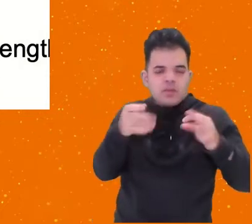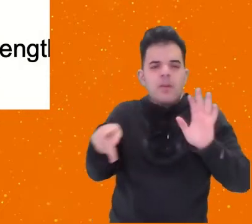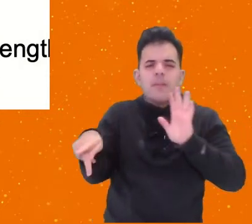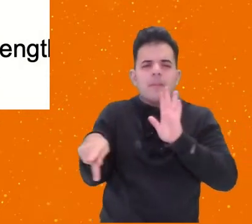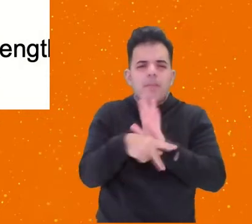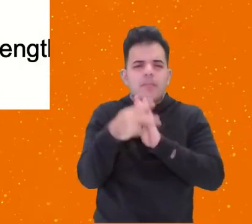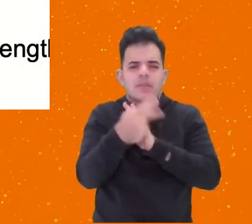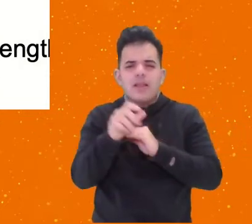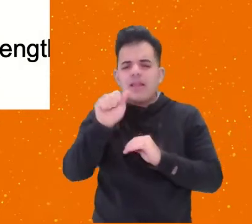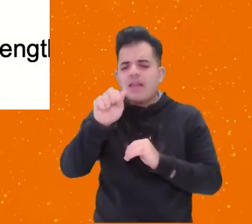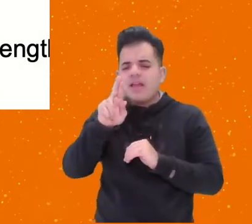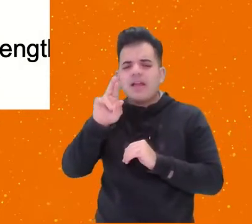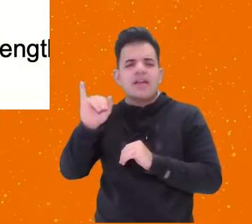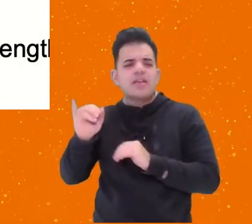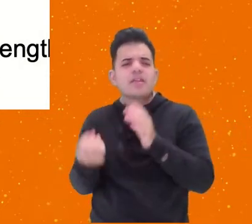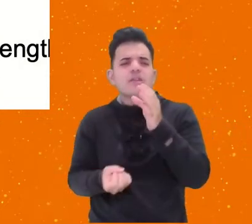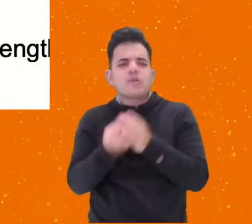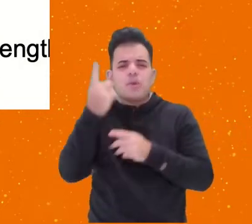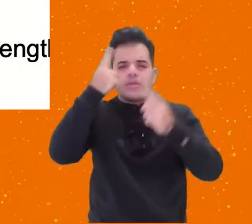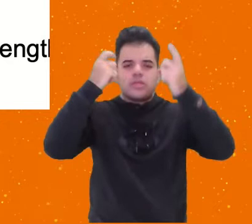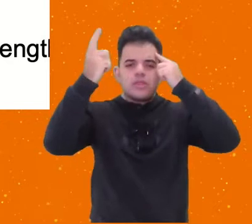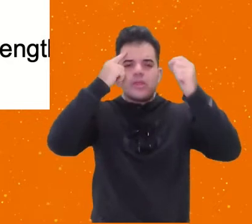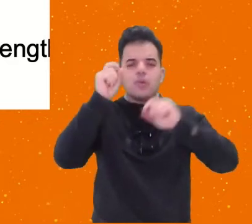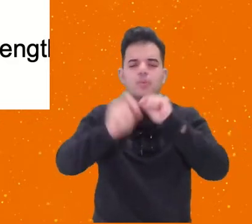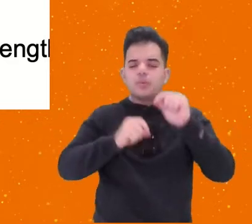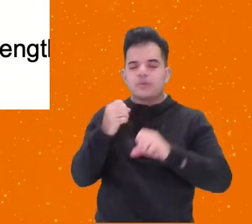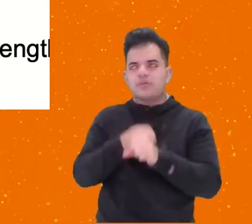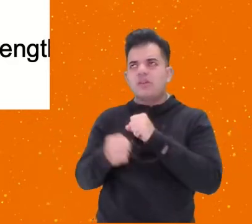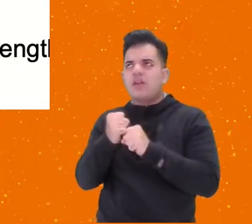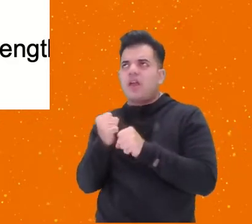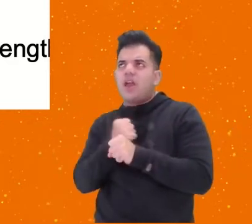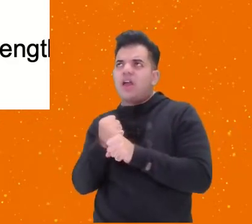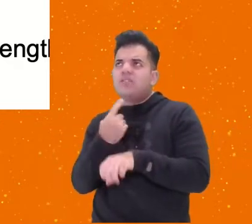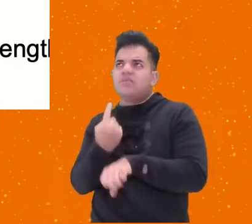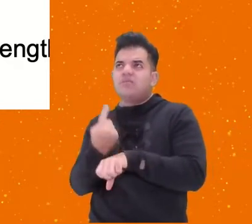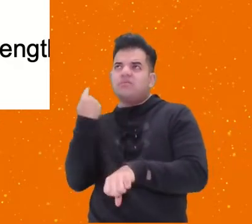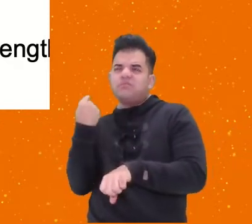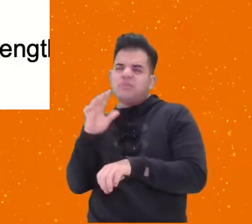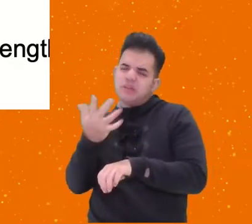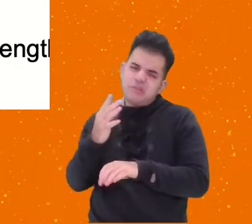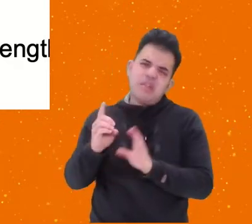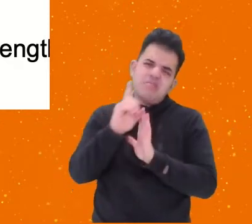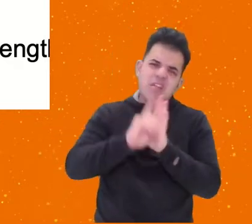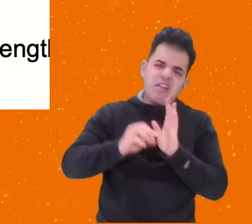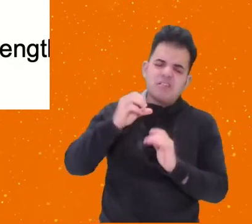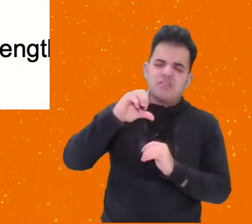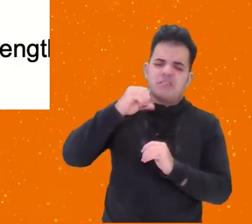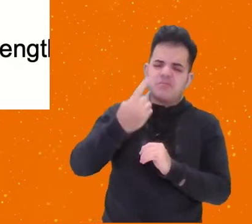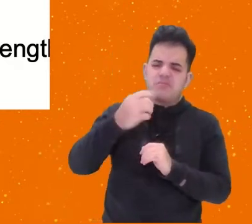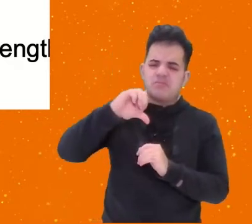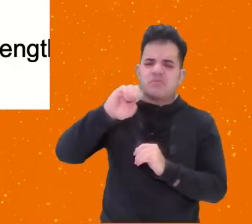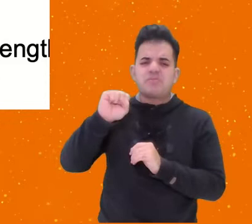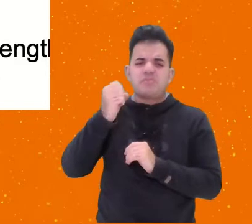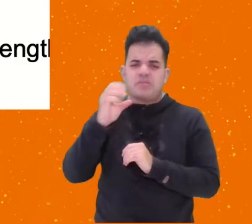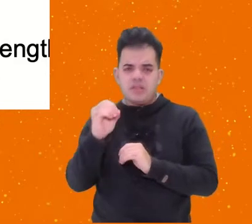ARRI fez? A ARRI, na verdade, nos anos 80, ela lançou o